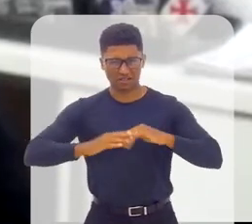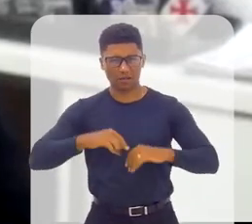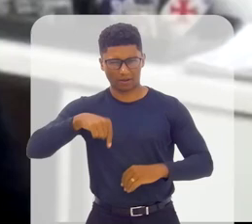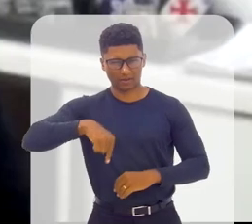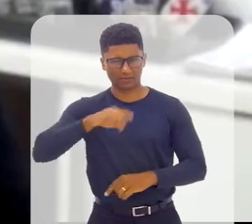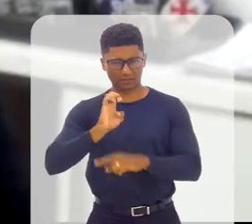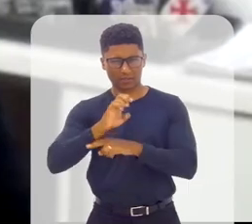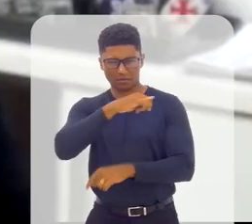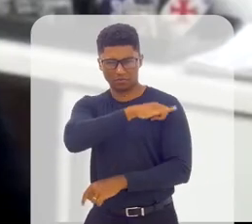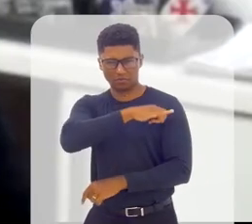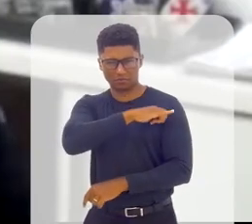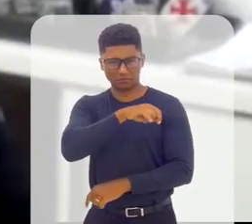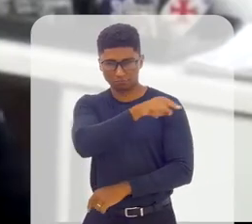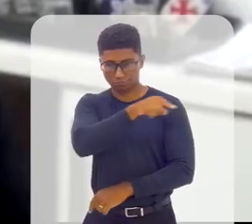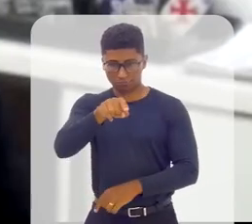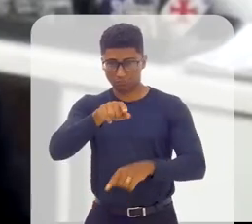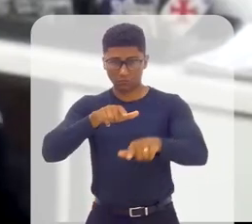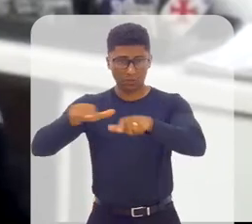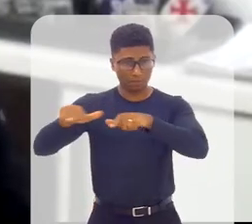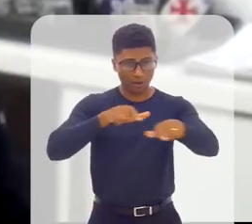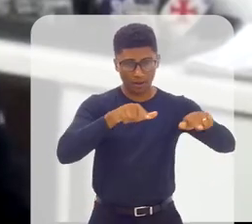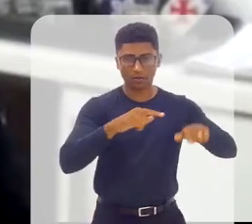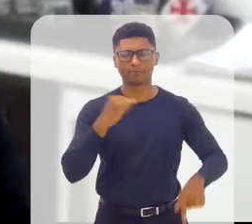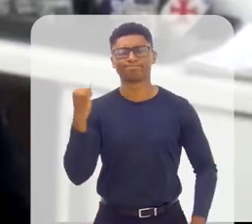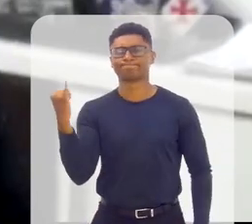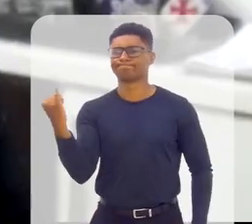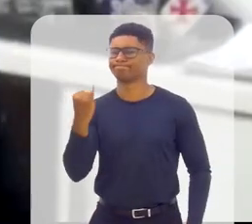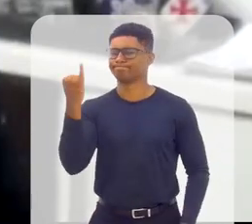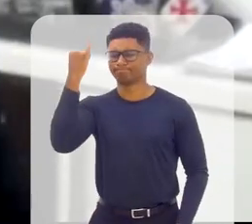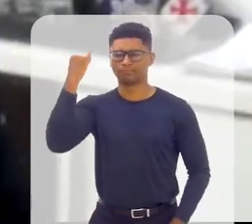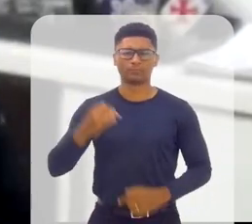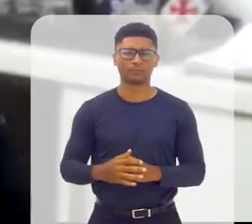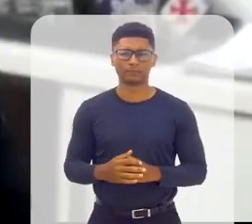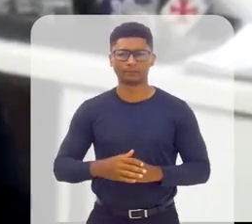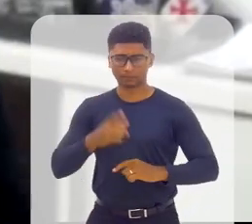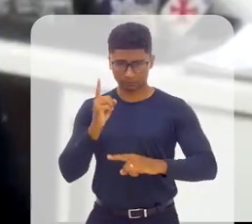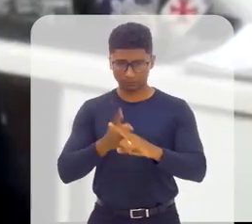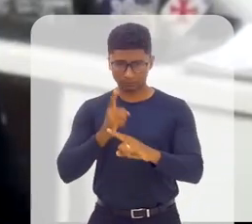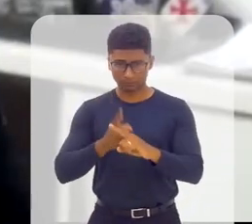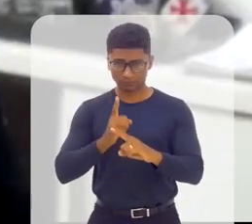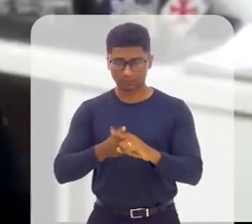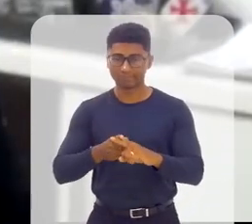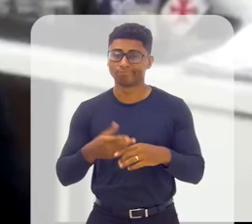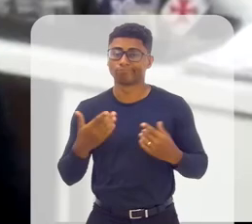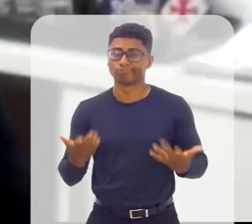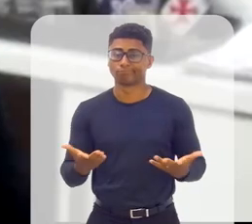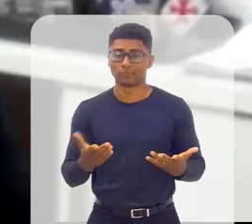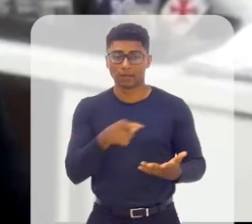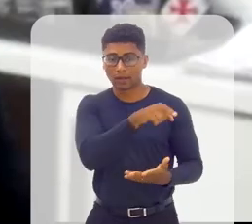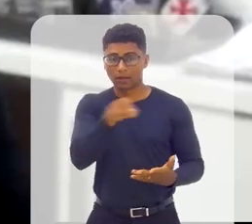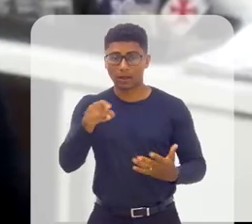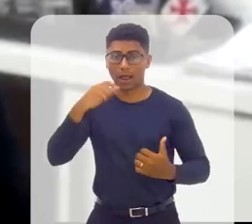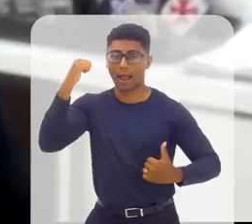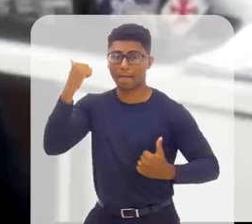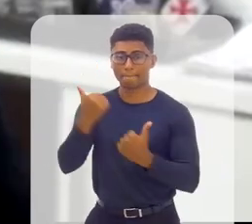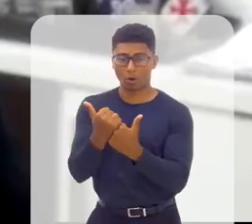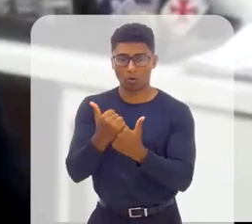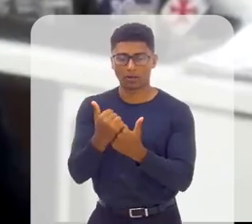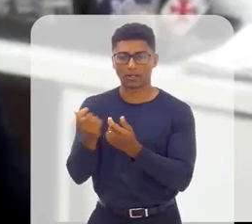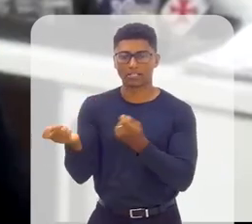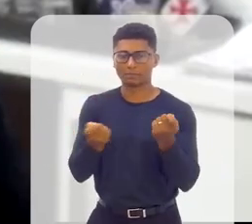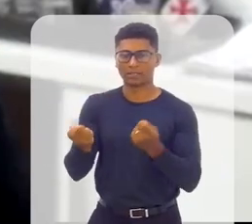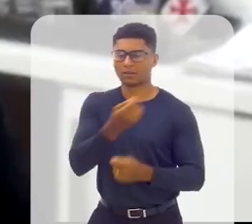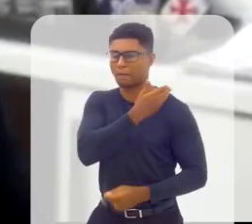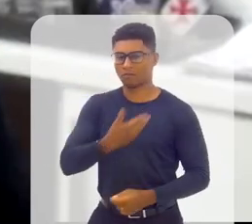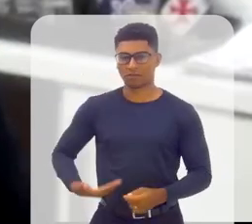Estado. A atuação do contador é uma atuação importante, porque ela apoia diretamente a administração